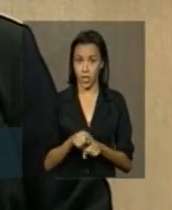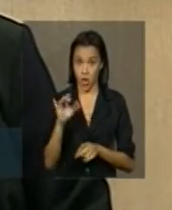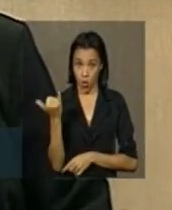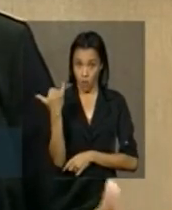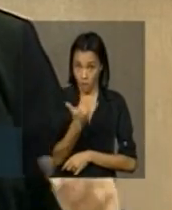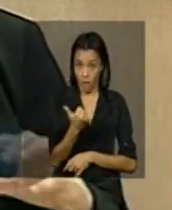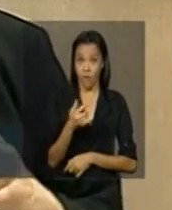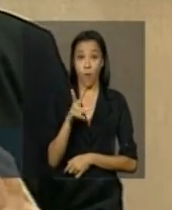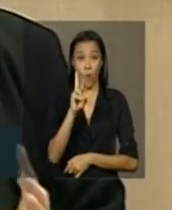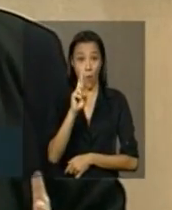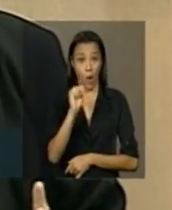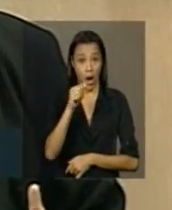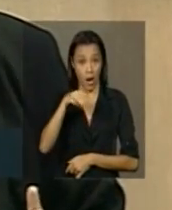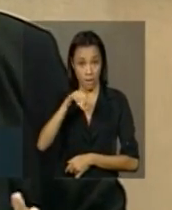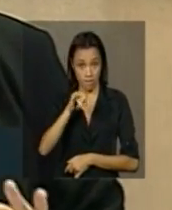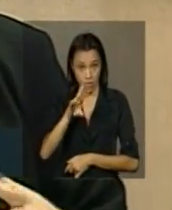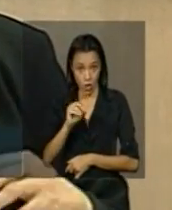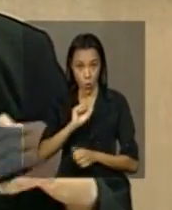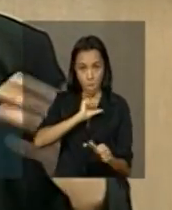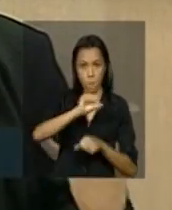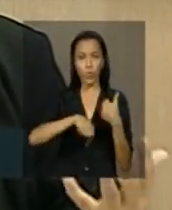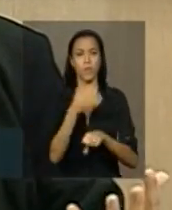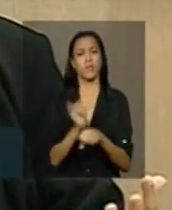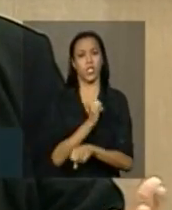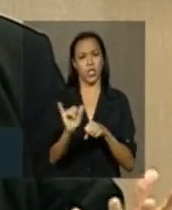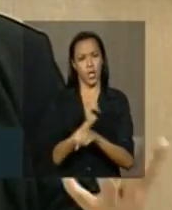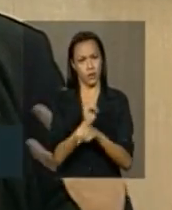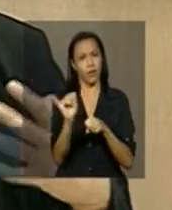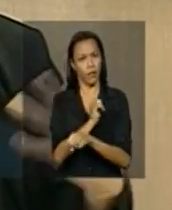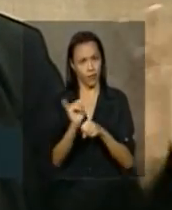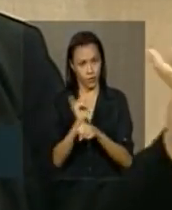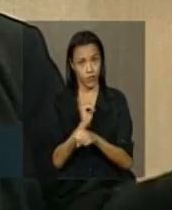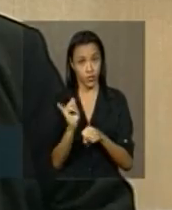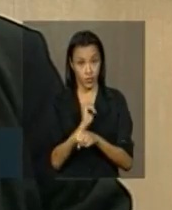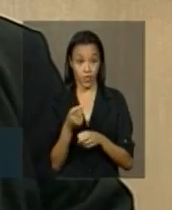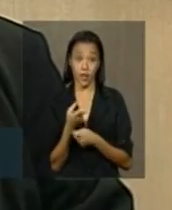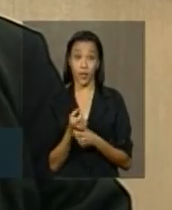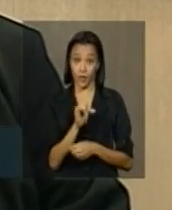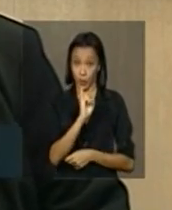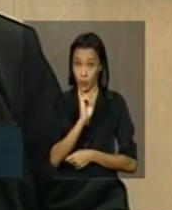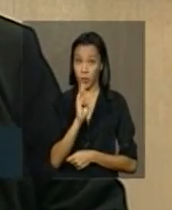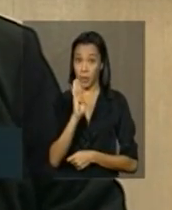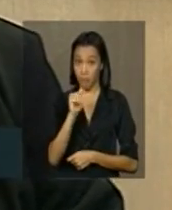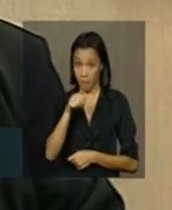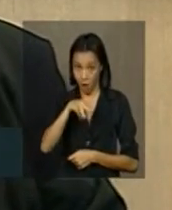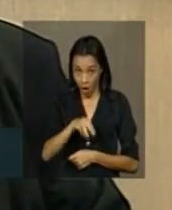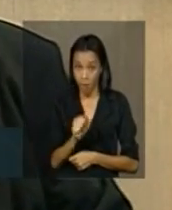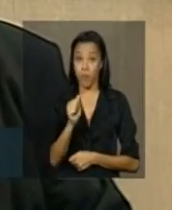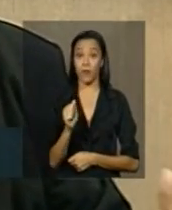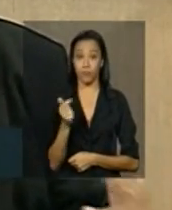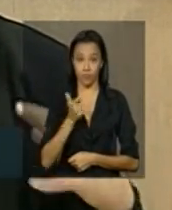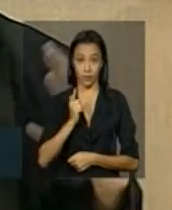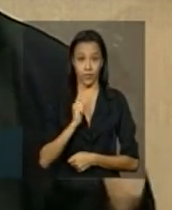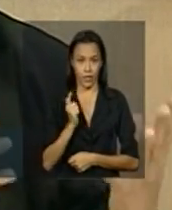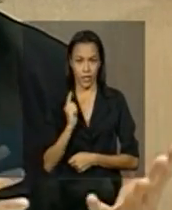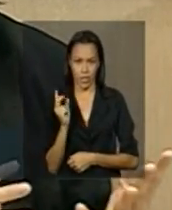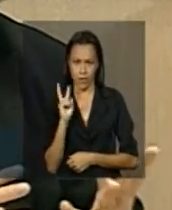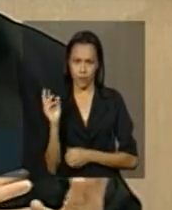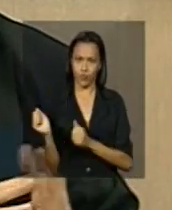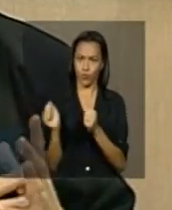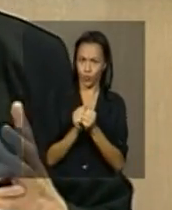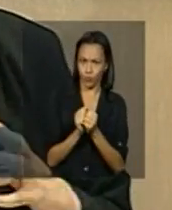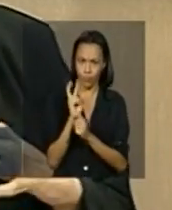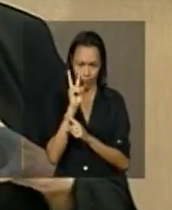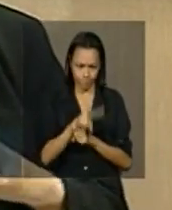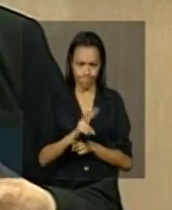colocou nós mudamos a estratégia usando mais inteligência chama atenção que o Ibama é membro do Sistema Brasileiro de inteligência tá ele passou a ser membro do Sistema